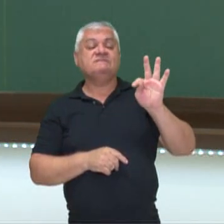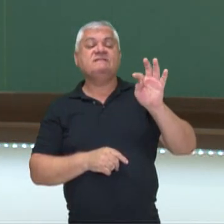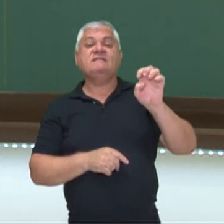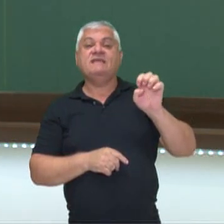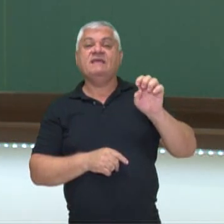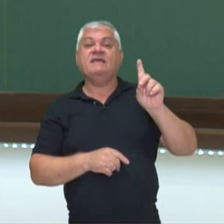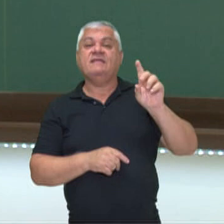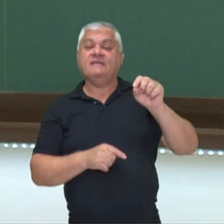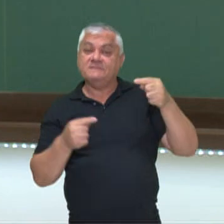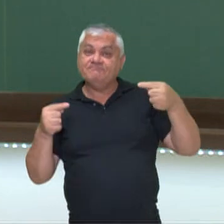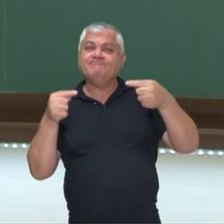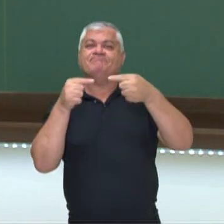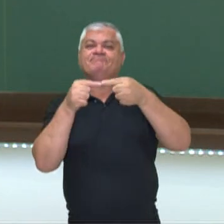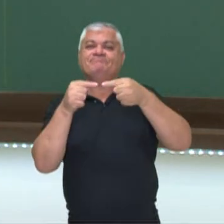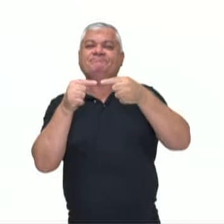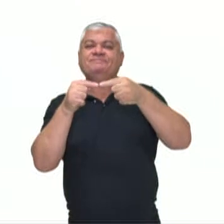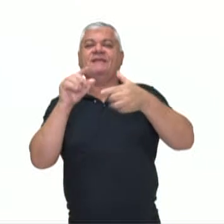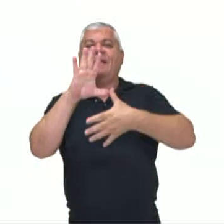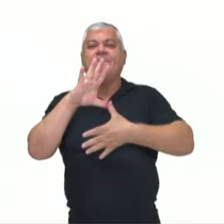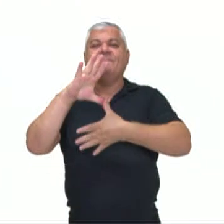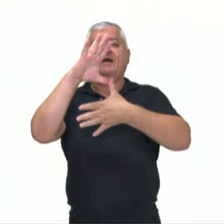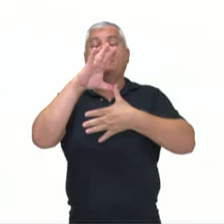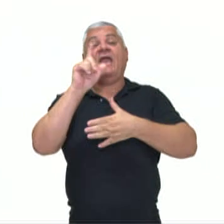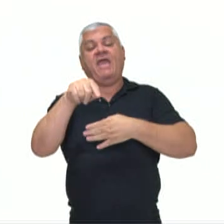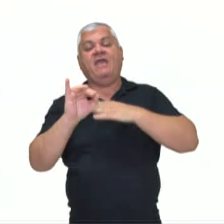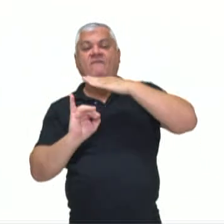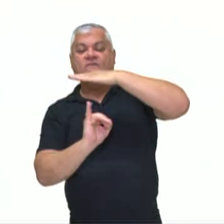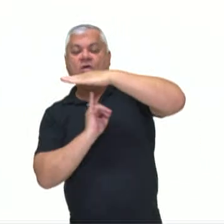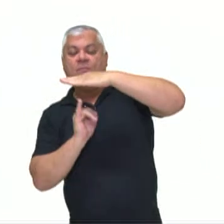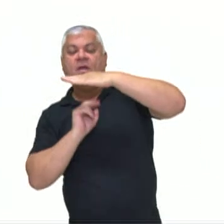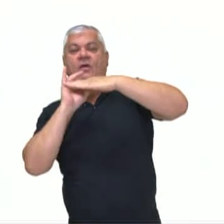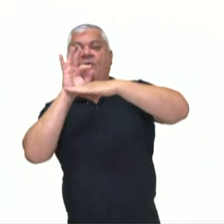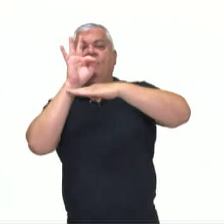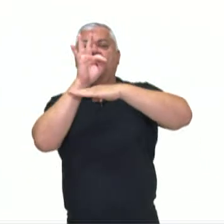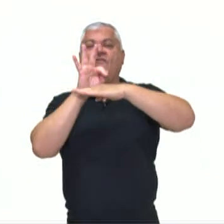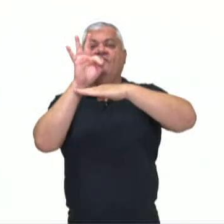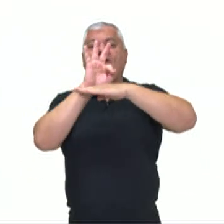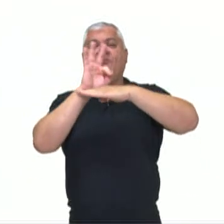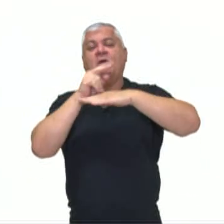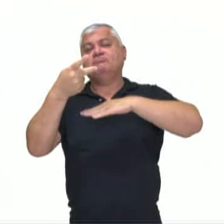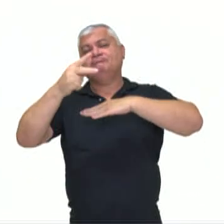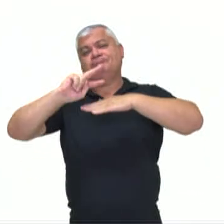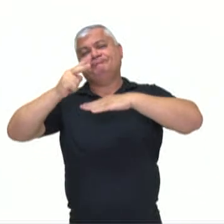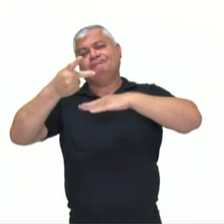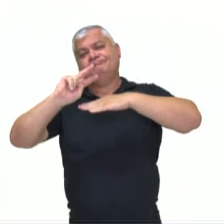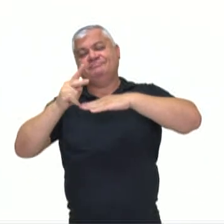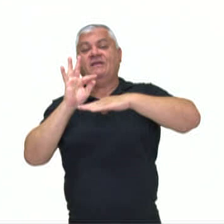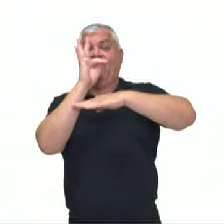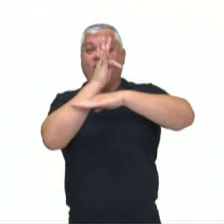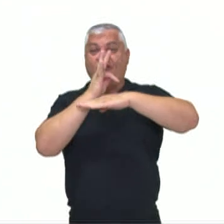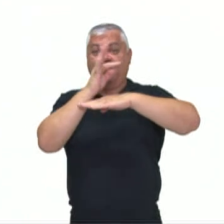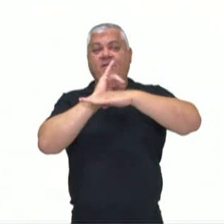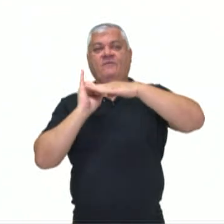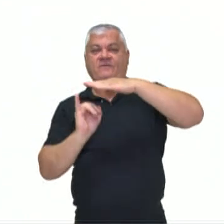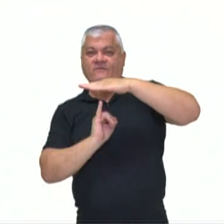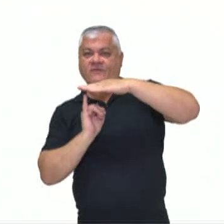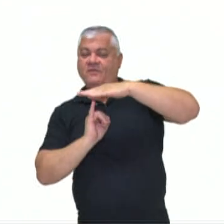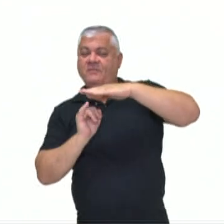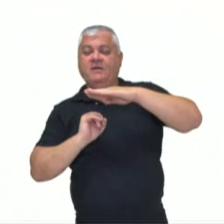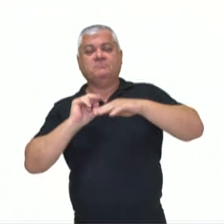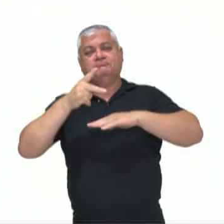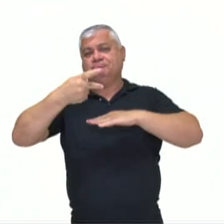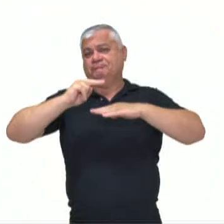eles, Hispanoamérica, se usa tanto formal como informal. Se eu uso usted em Hispanoamérica, lembrando, como